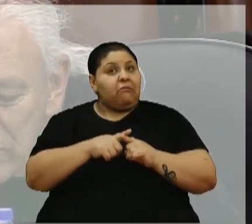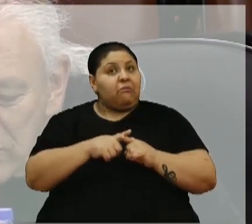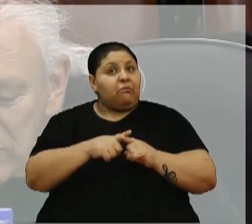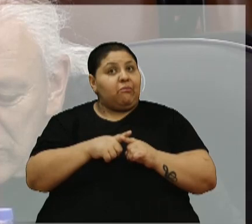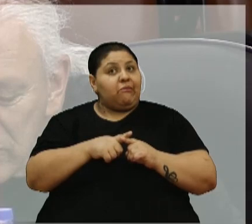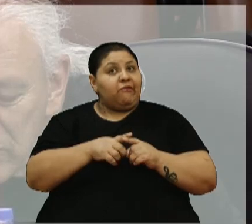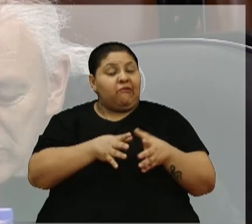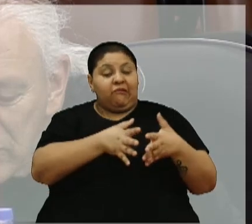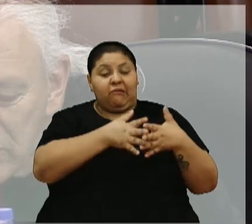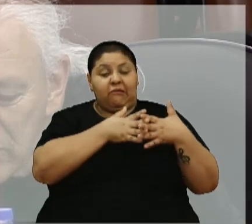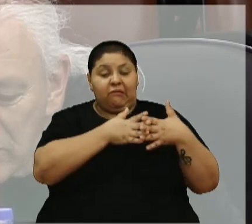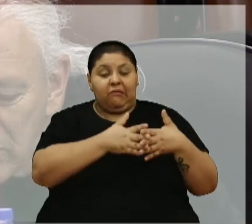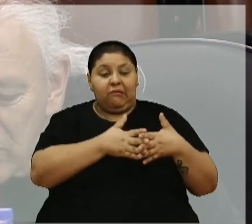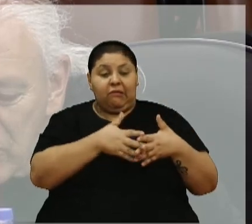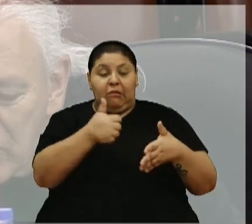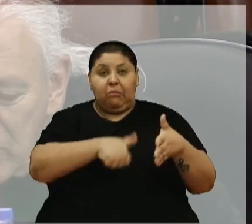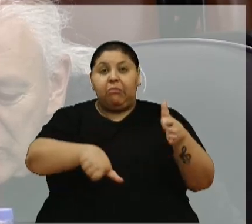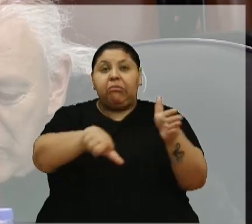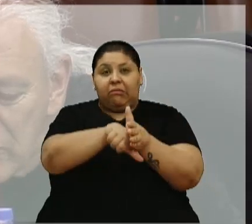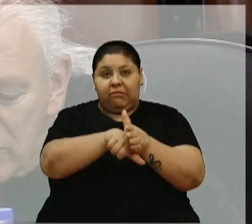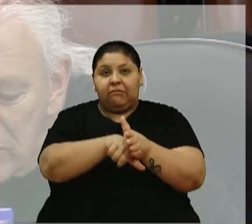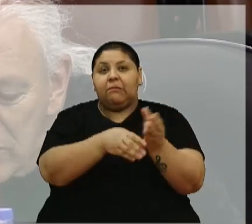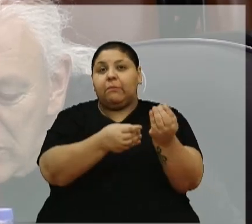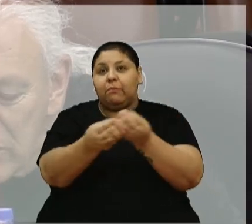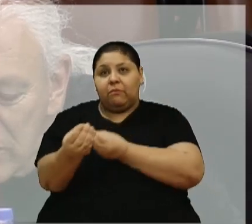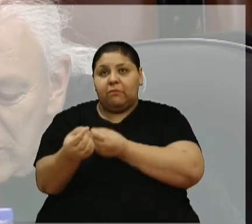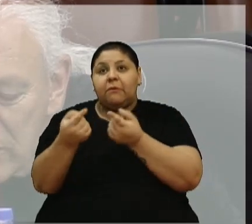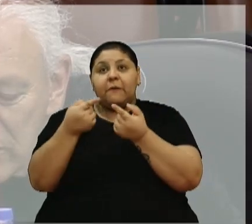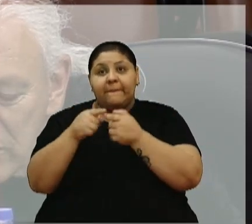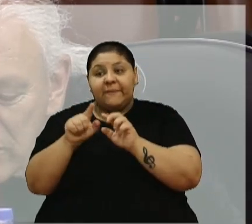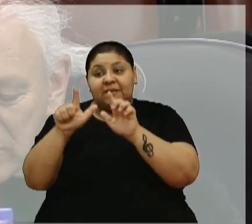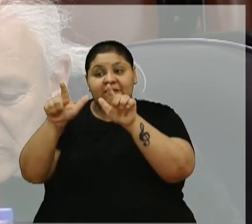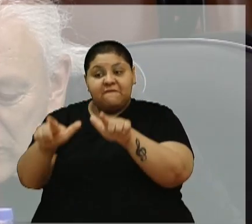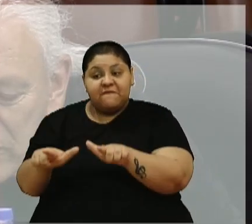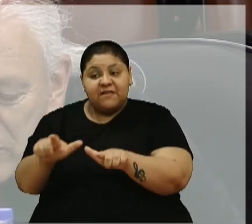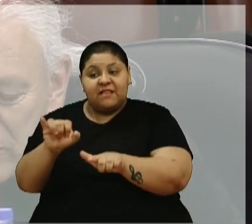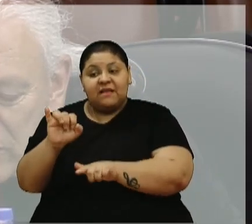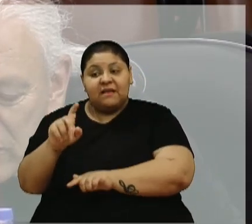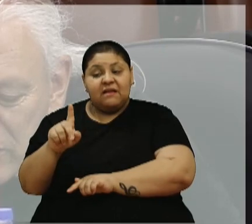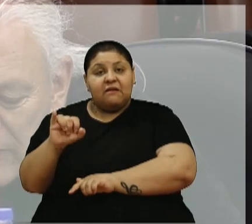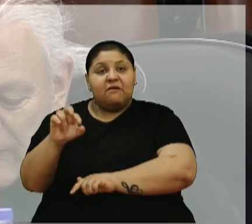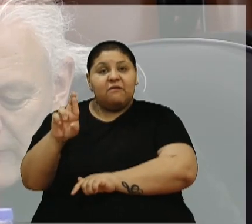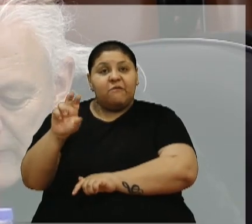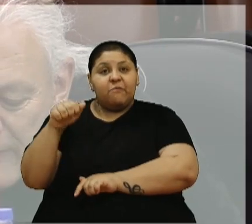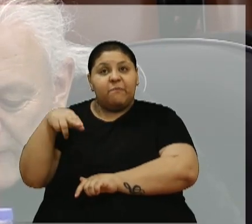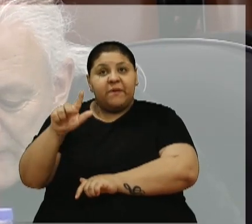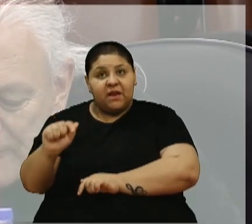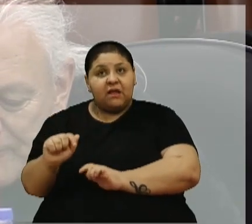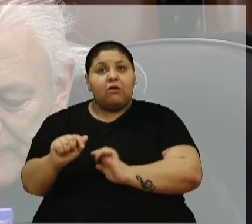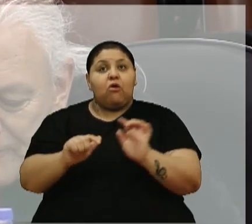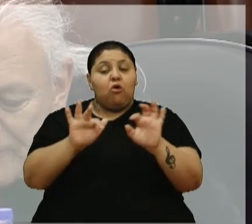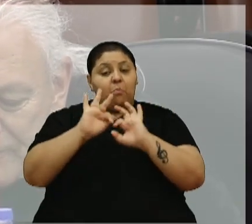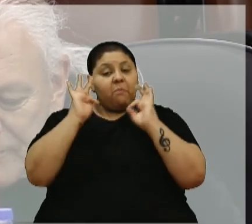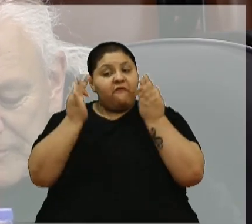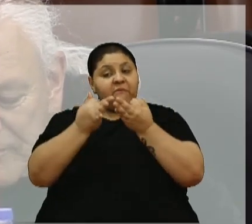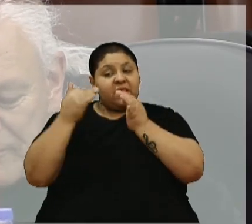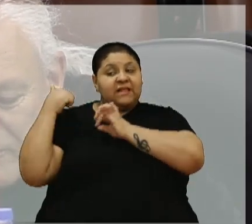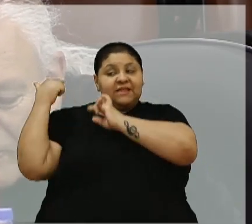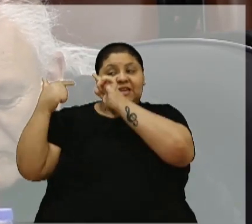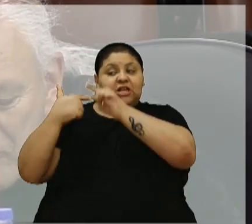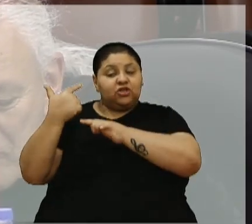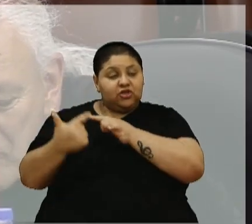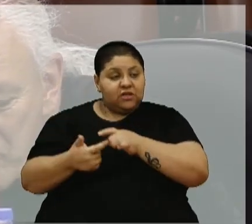ali do PTF, né? Então a gente atravessava a rua. Mas também na Vila Ipiranga, né? Então uma família tradicional da nossa região